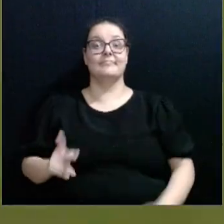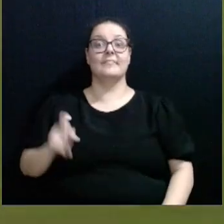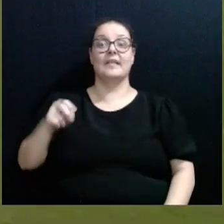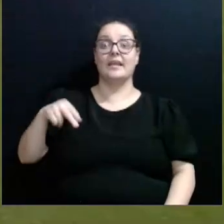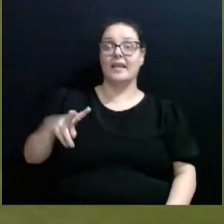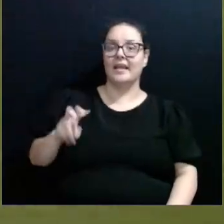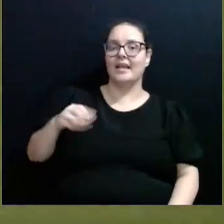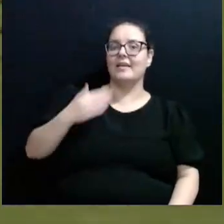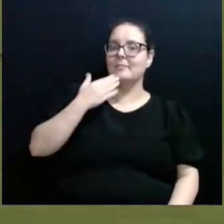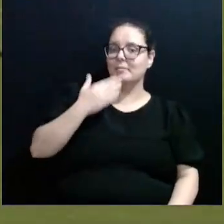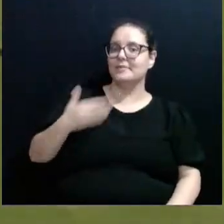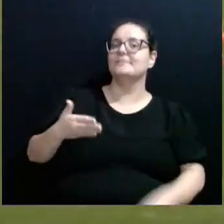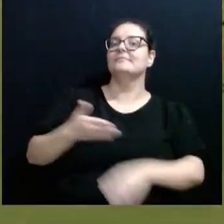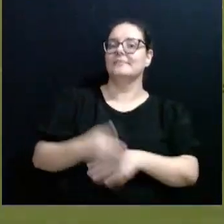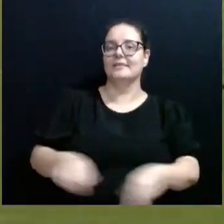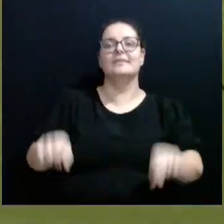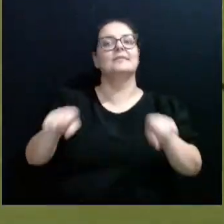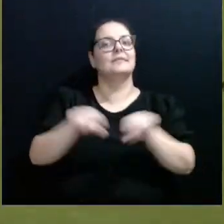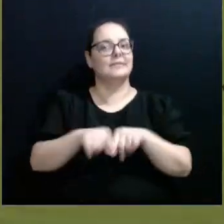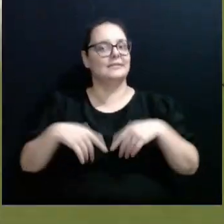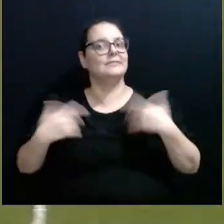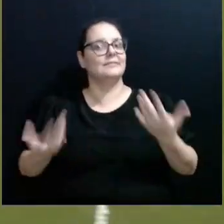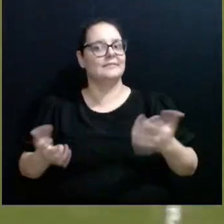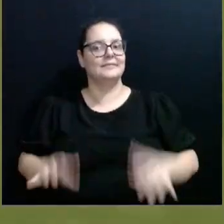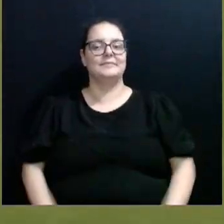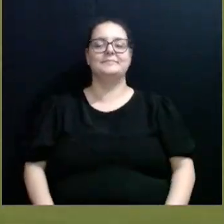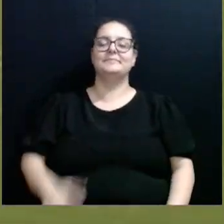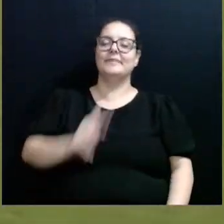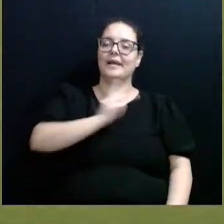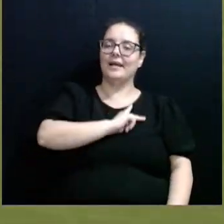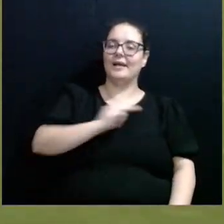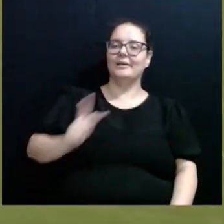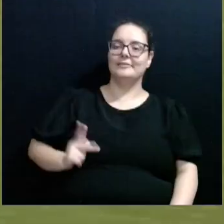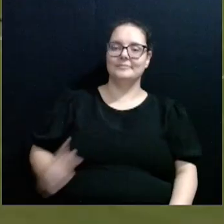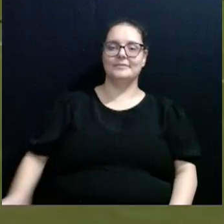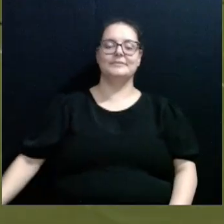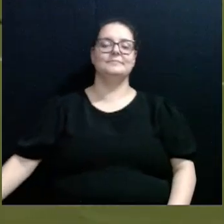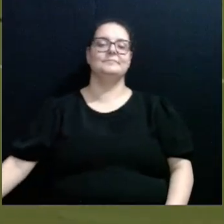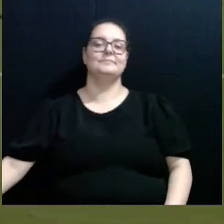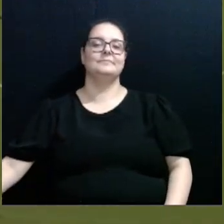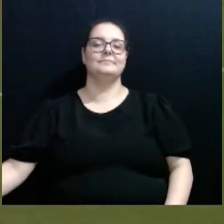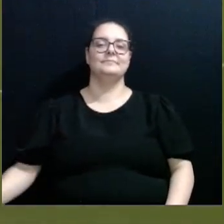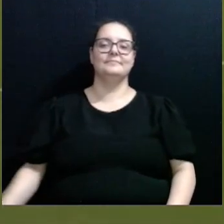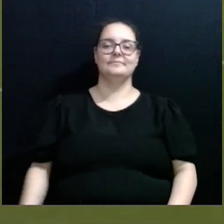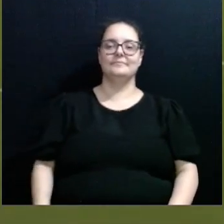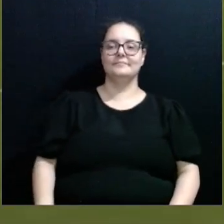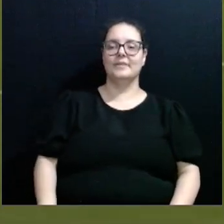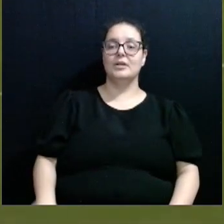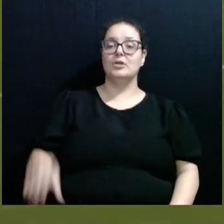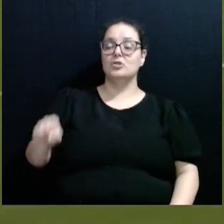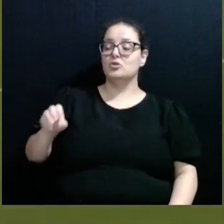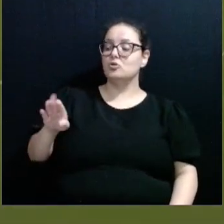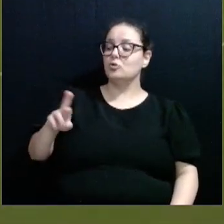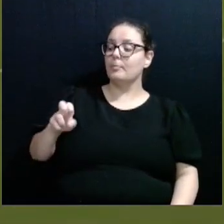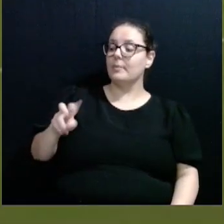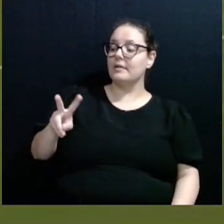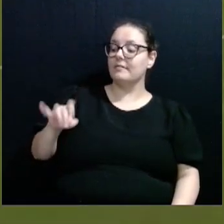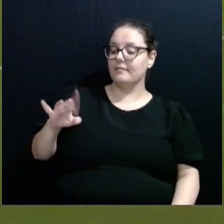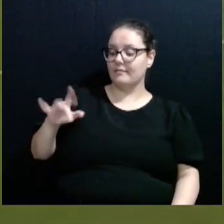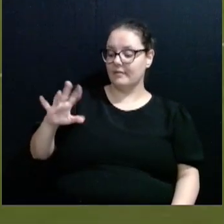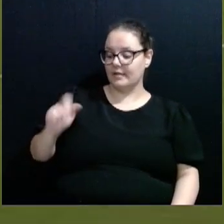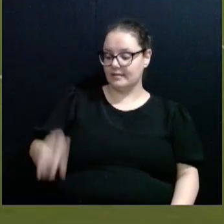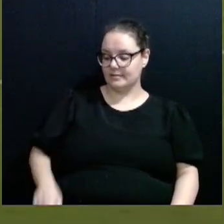também. Já a Ponte Preta joga a sobrevivência na competição. É a lanterna com apenas 1